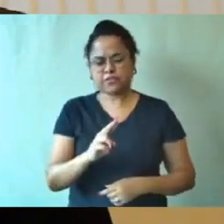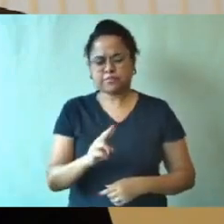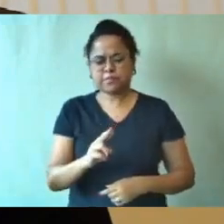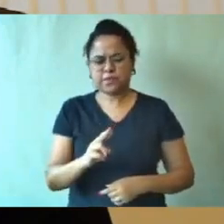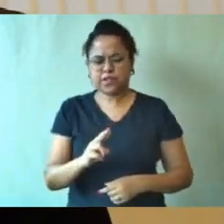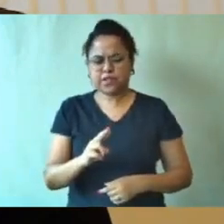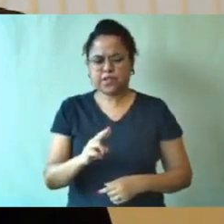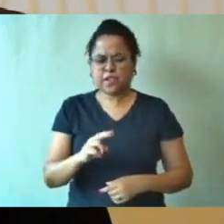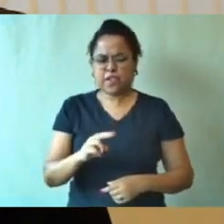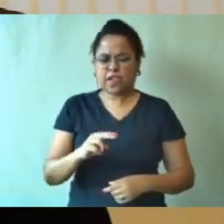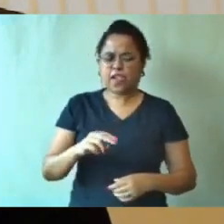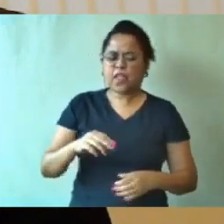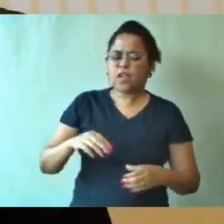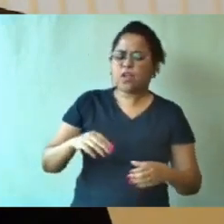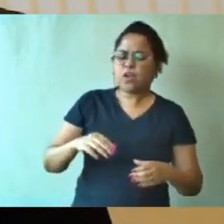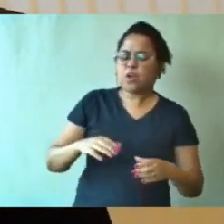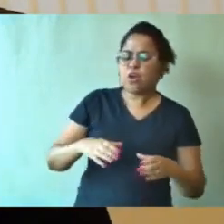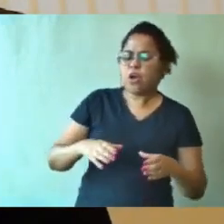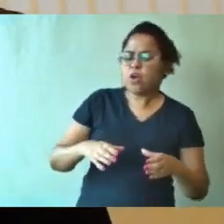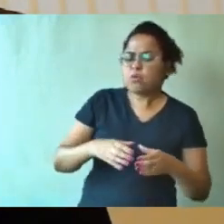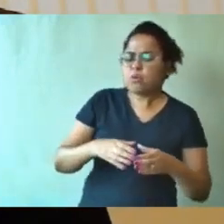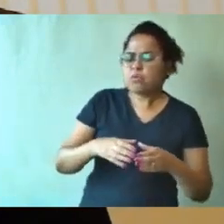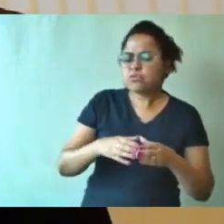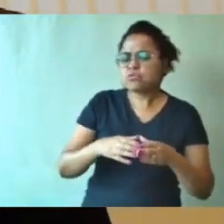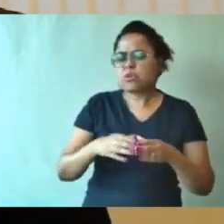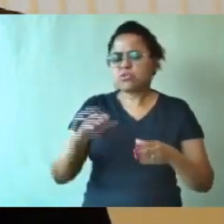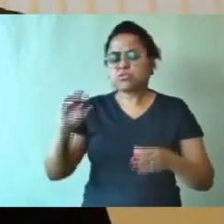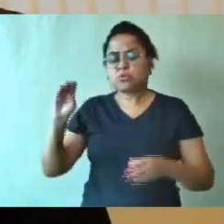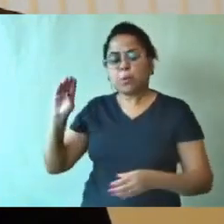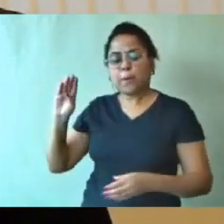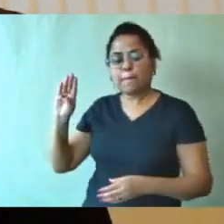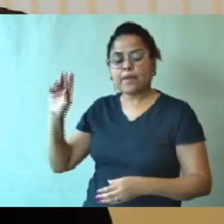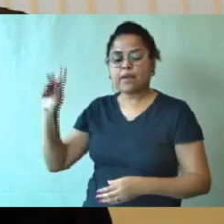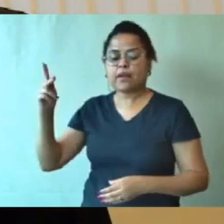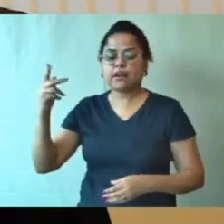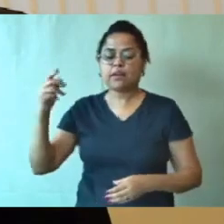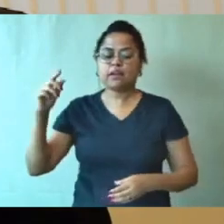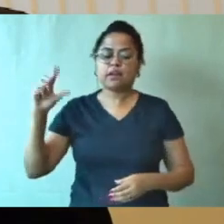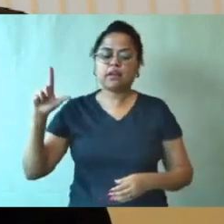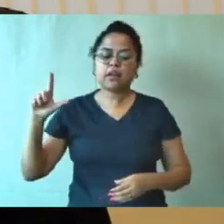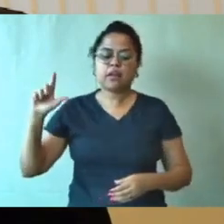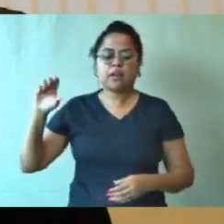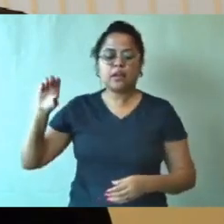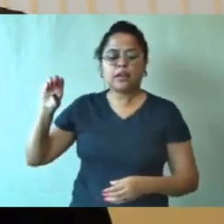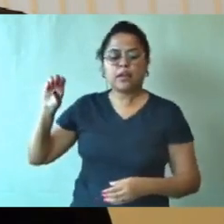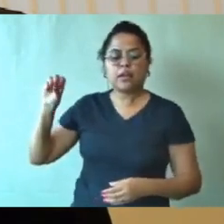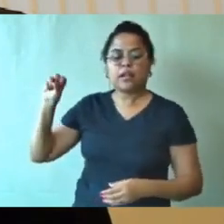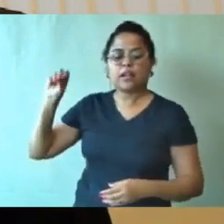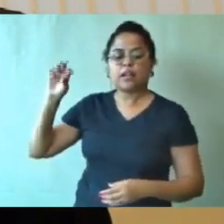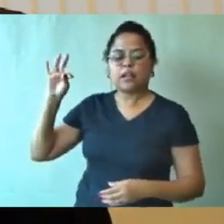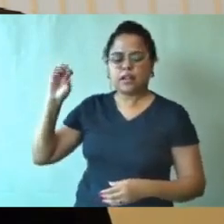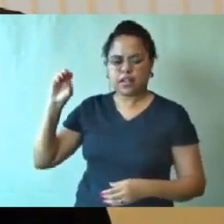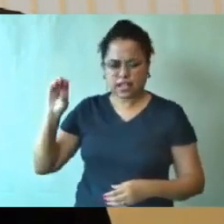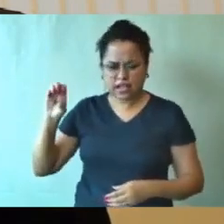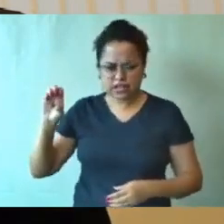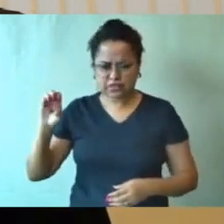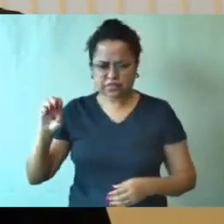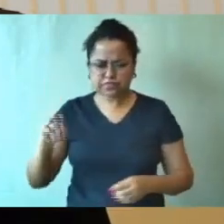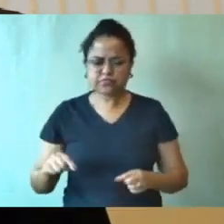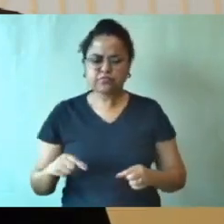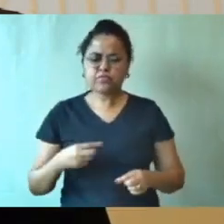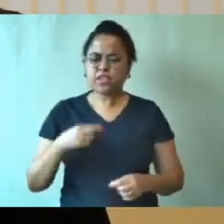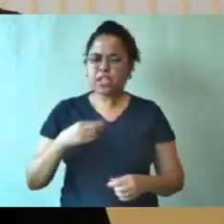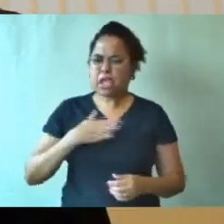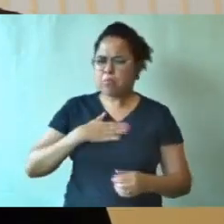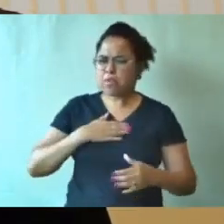O consórcio Pega Leste, ele é alterado, os líderes têm um revezamento. E a minha empresa, a SM, está na liderança